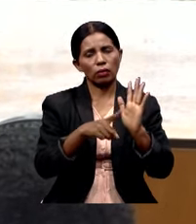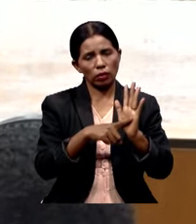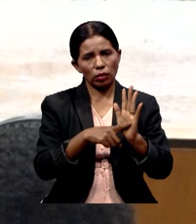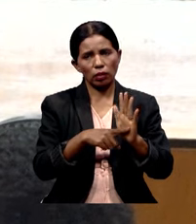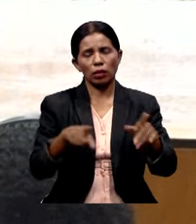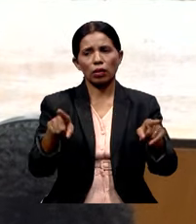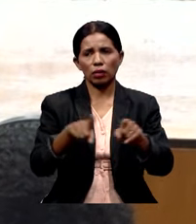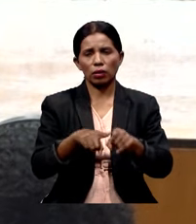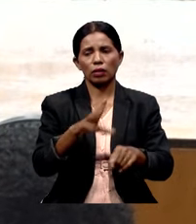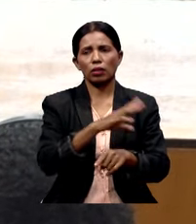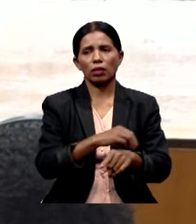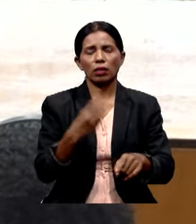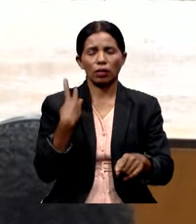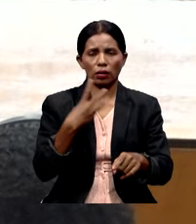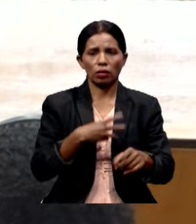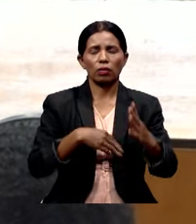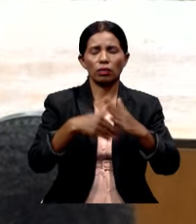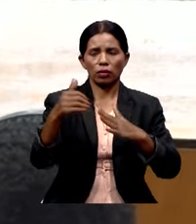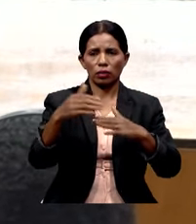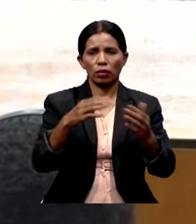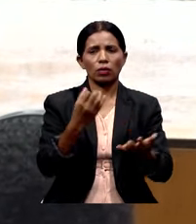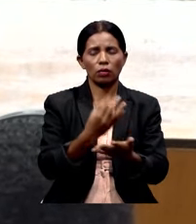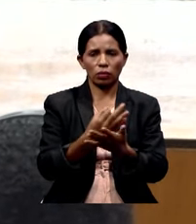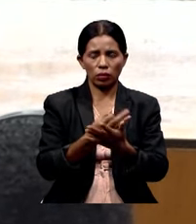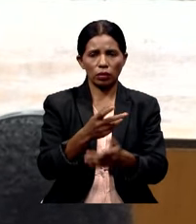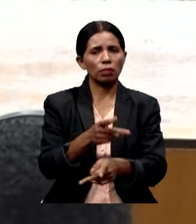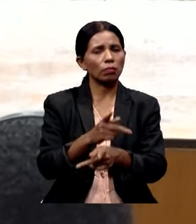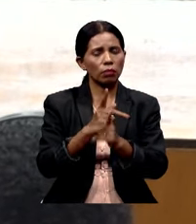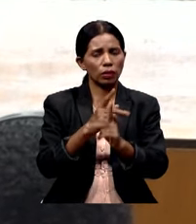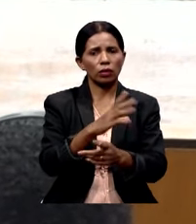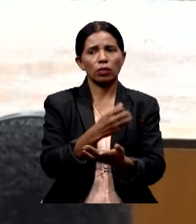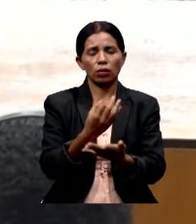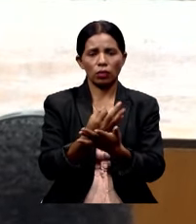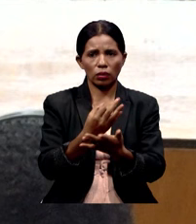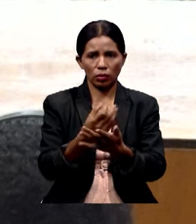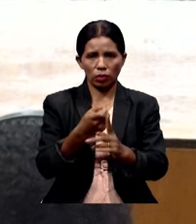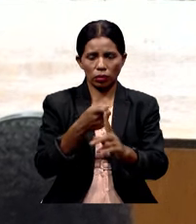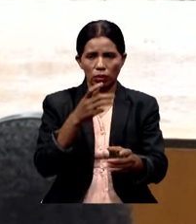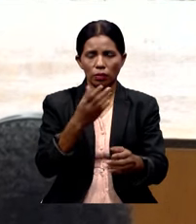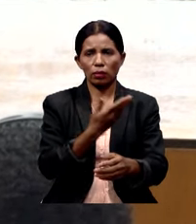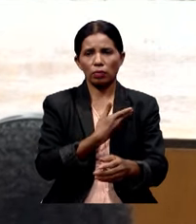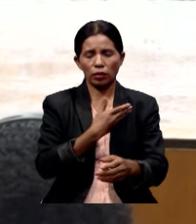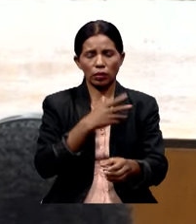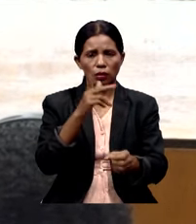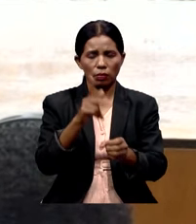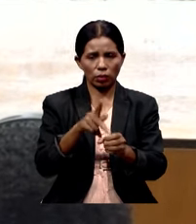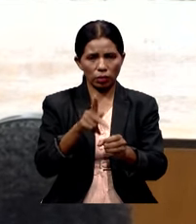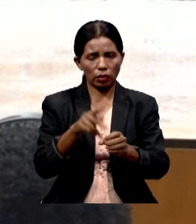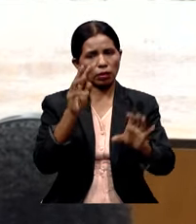nesse aumento de taxas de inflação, no taxas de juros, numas flutuações de preço do petróleo e